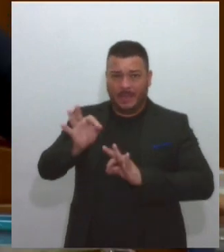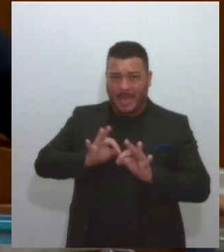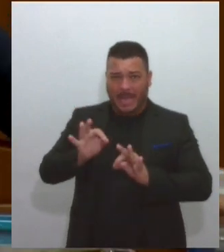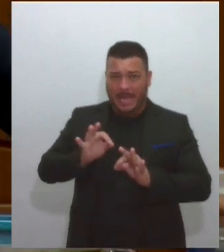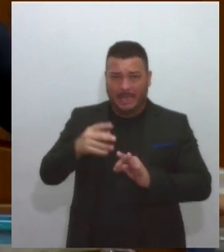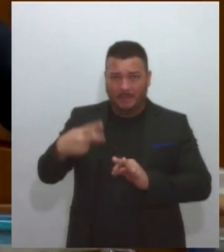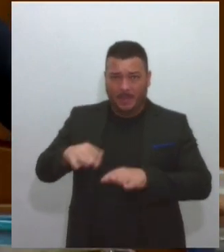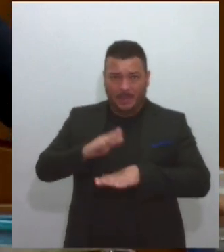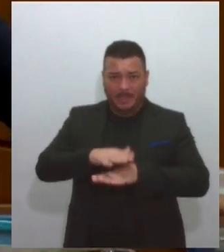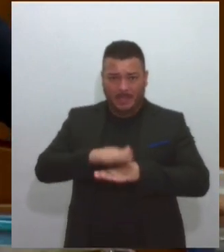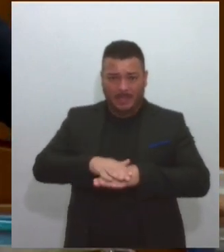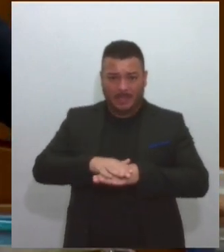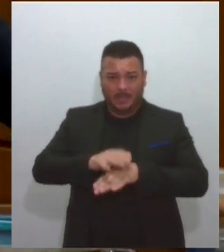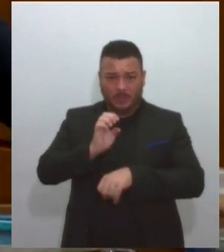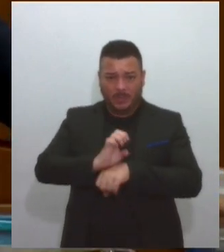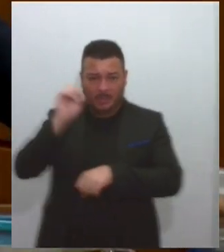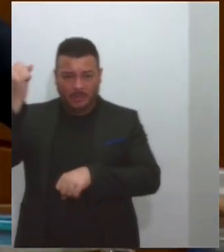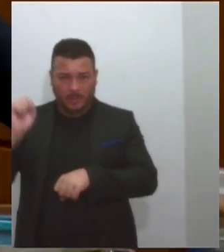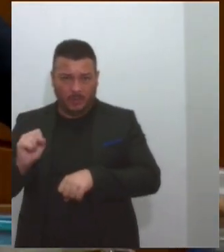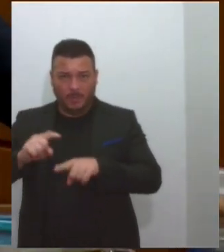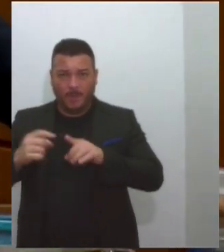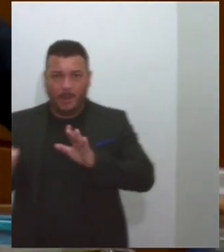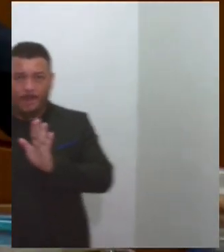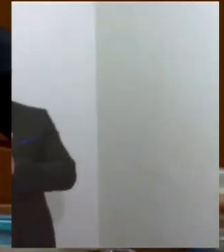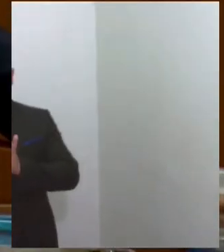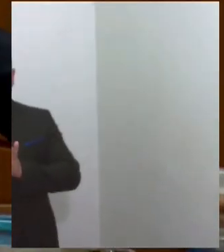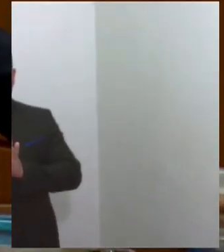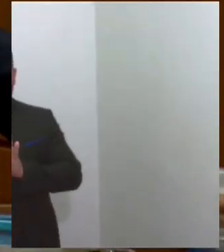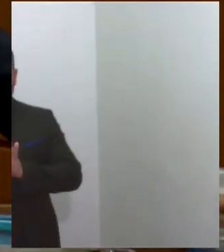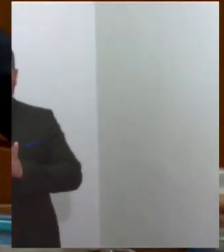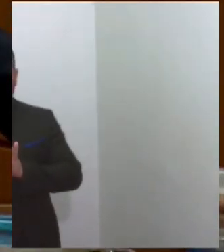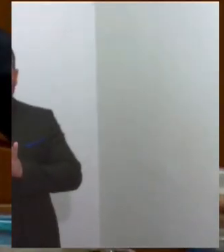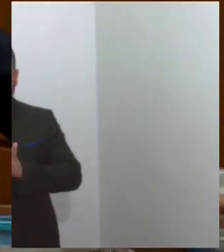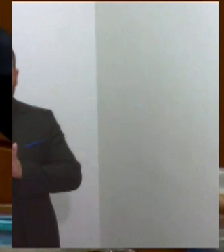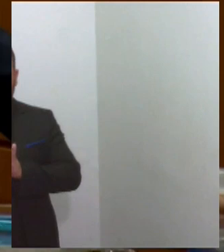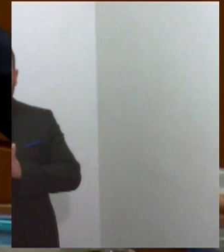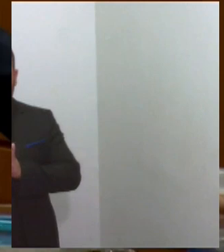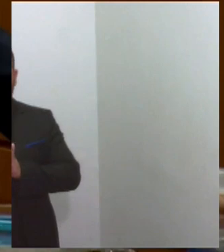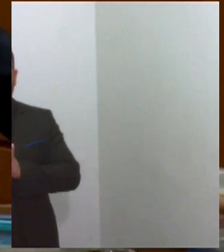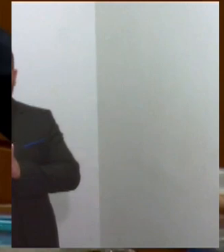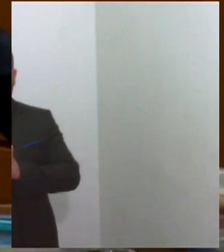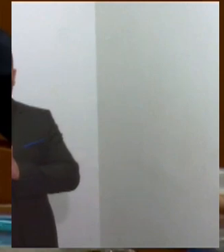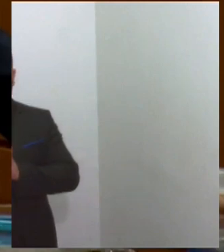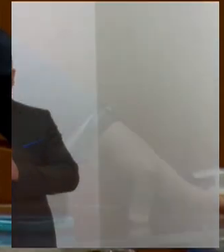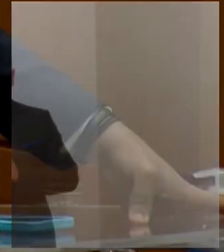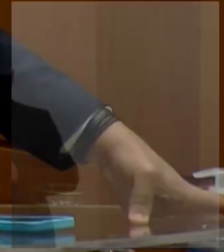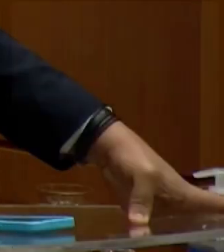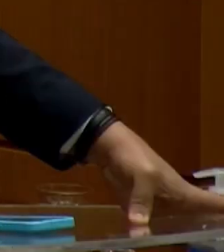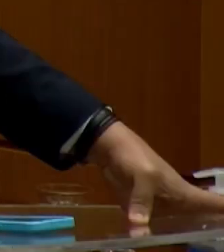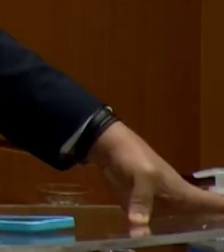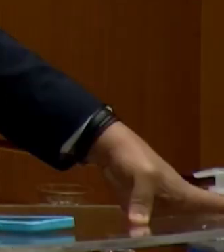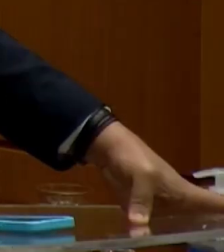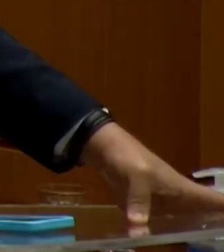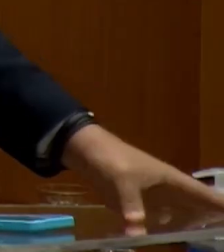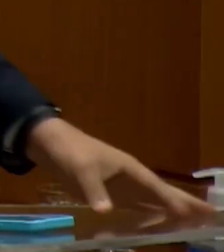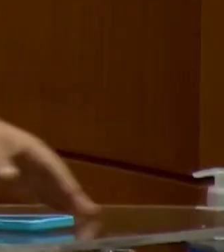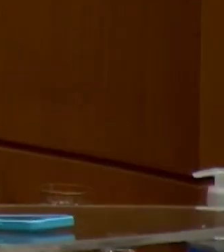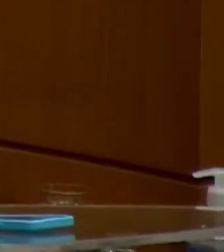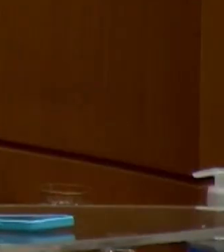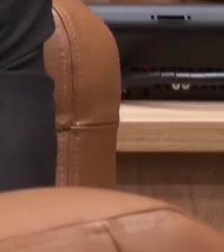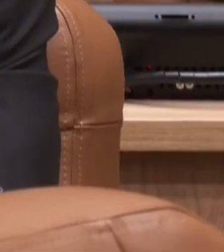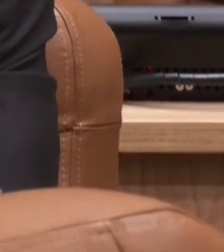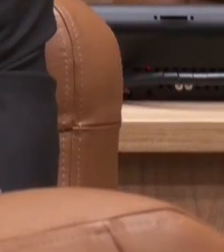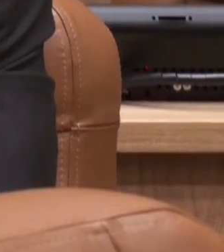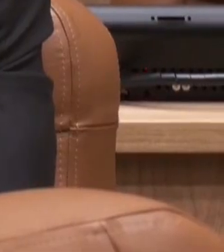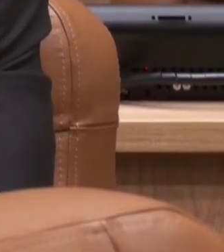aquilo que é patrimônio e que foi conquistado a duras penas por antigos